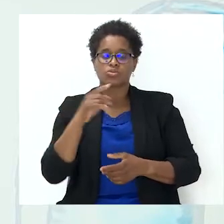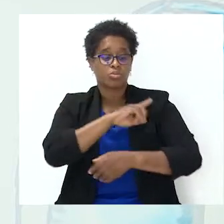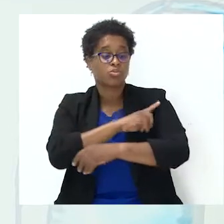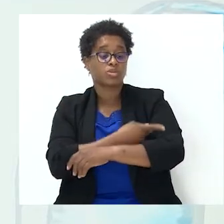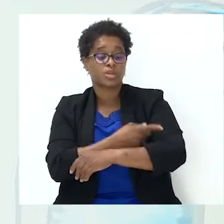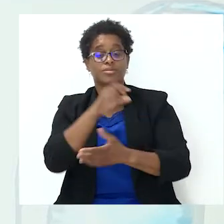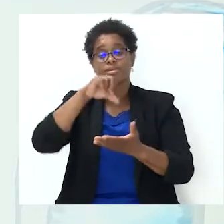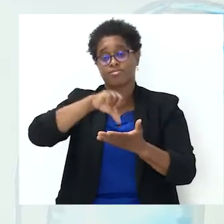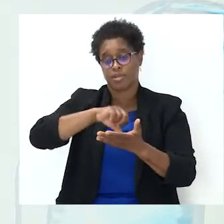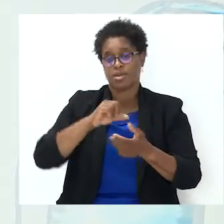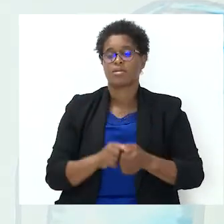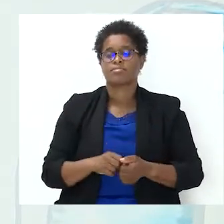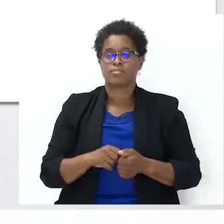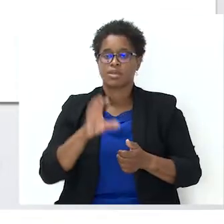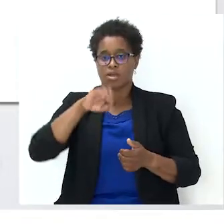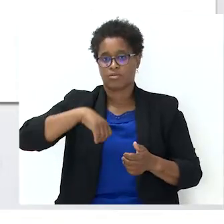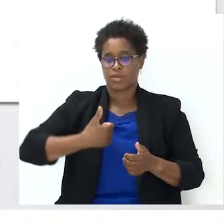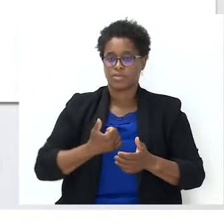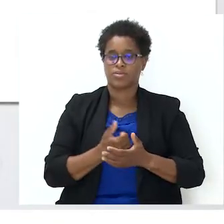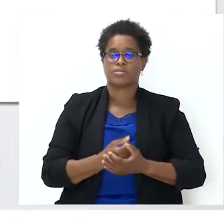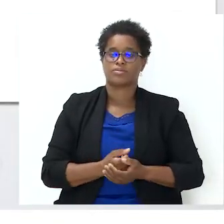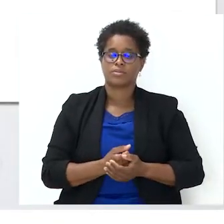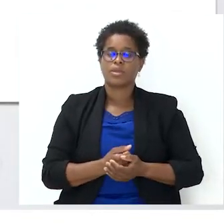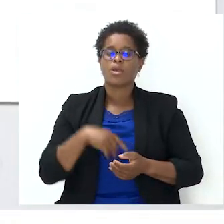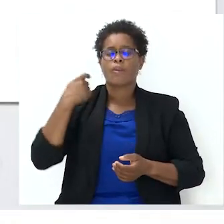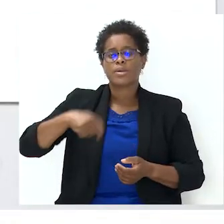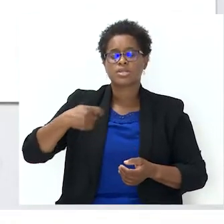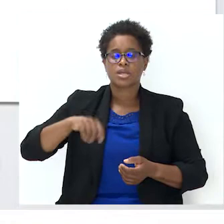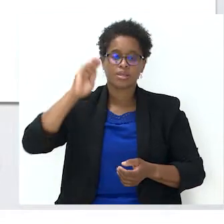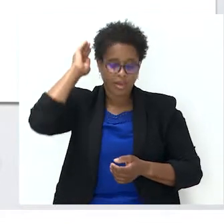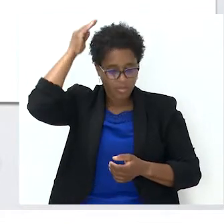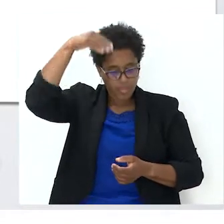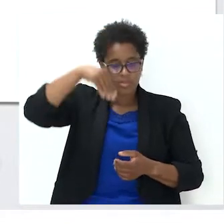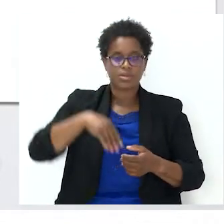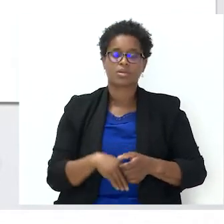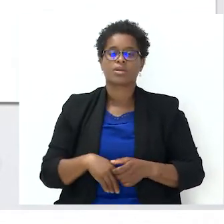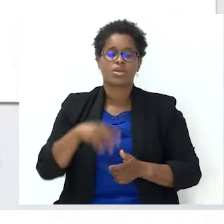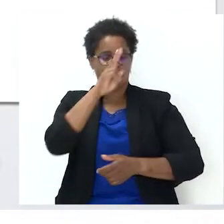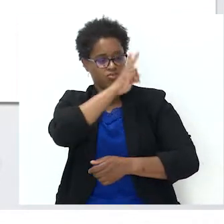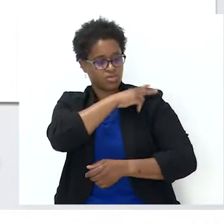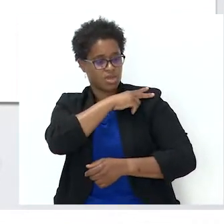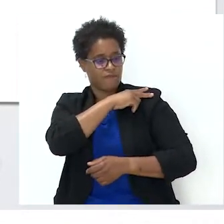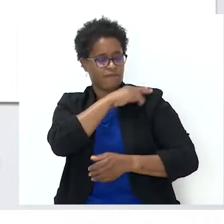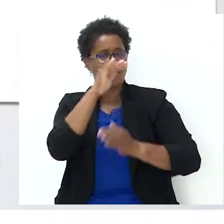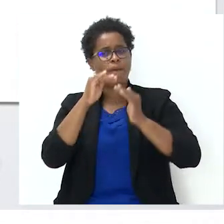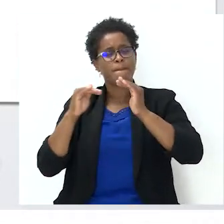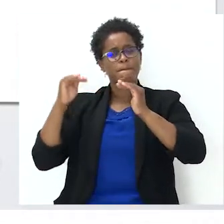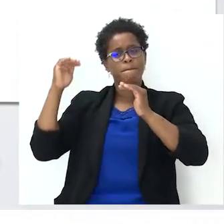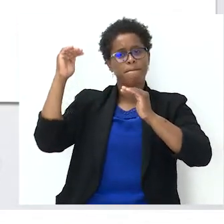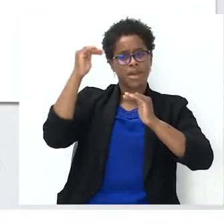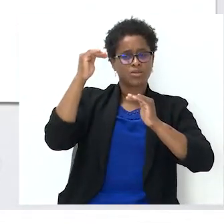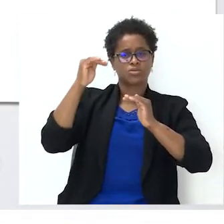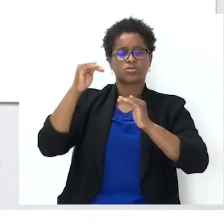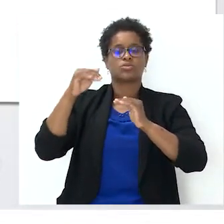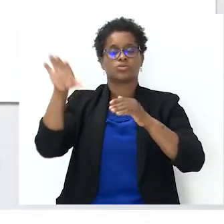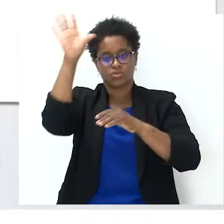poder central de Cabo Verde. O Presidente da República é o chefe máximo do